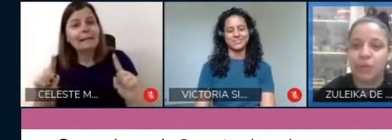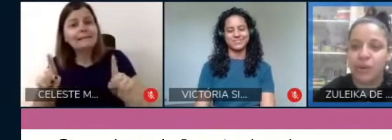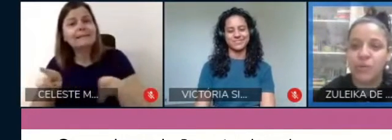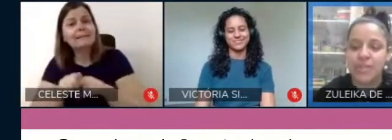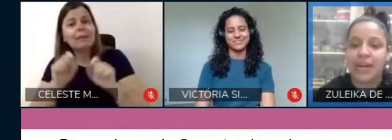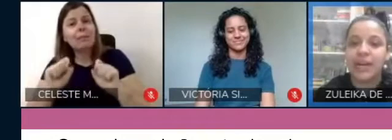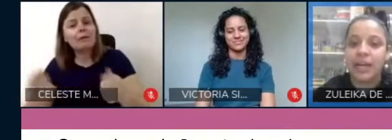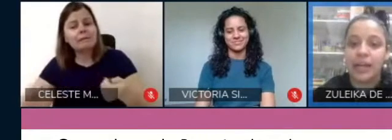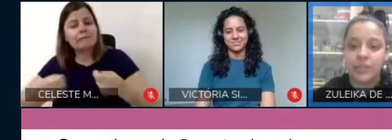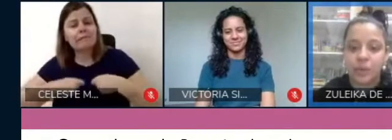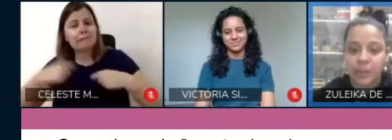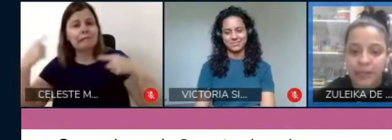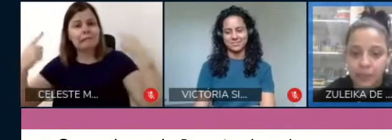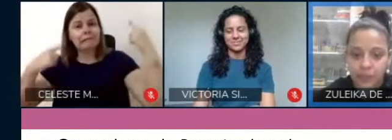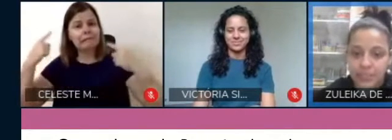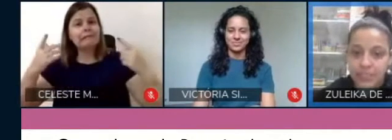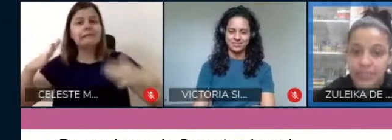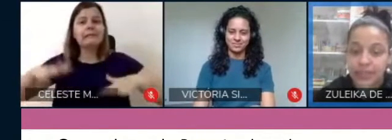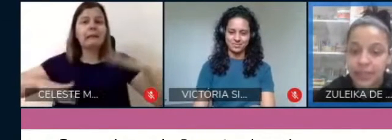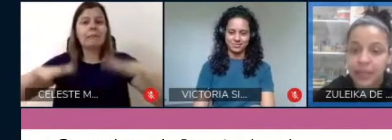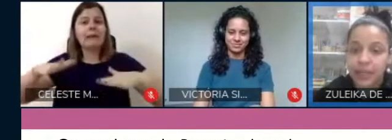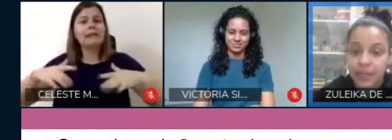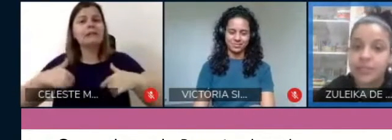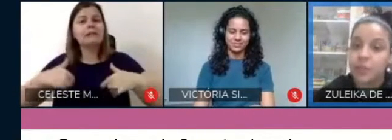Se eu me sinto segura ao usar esse